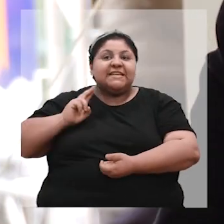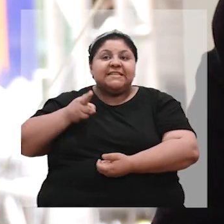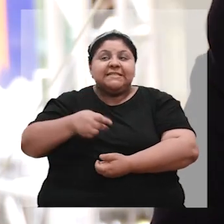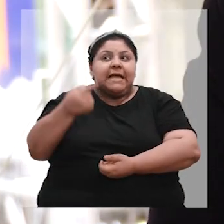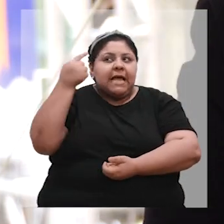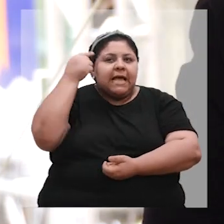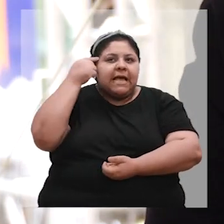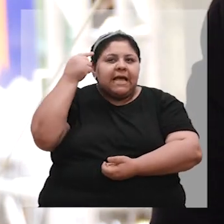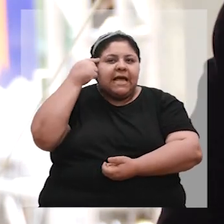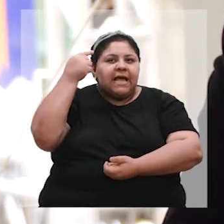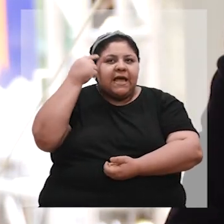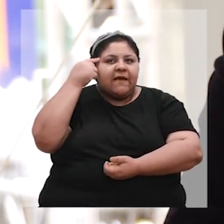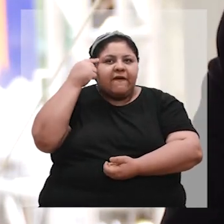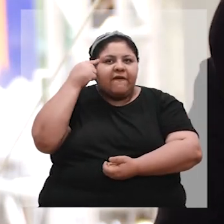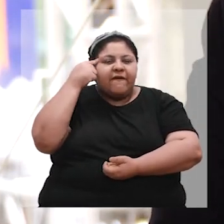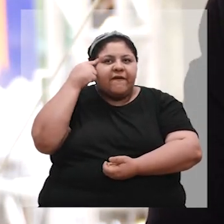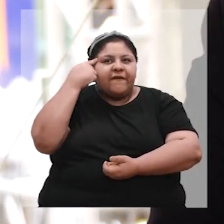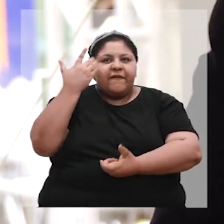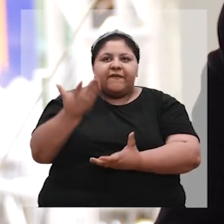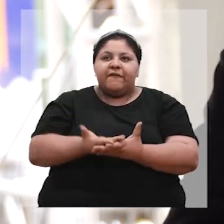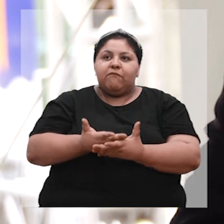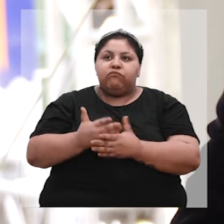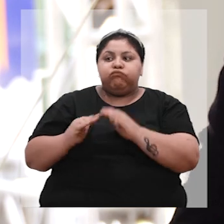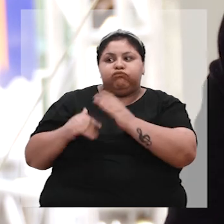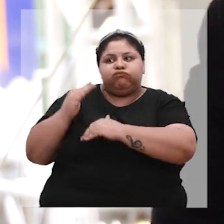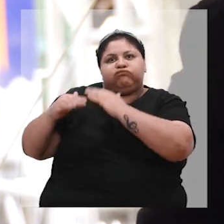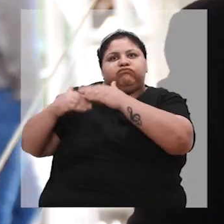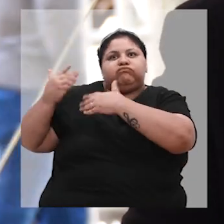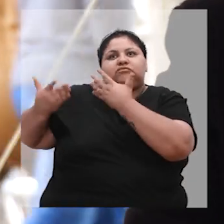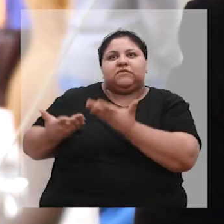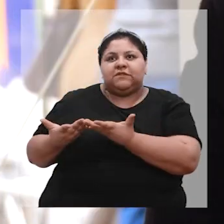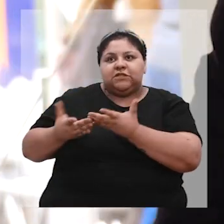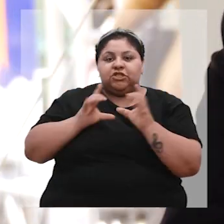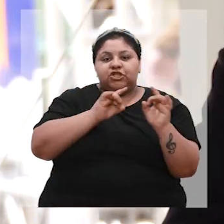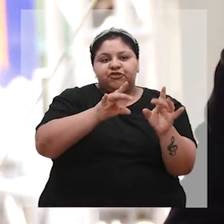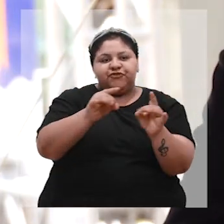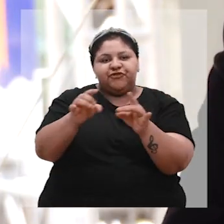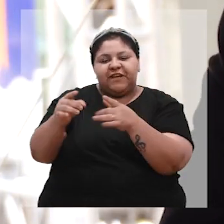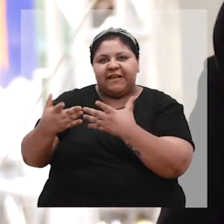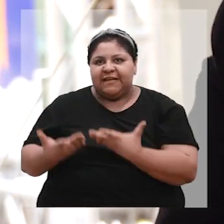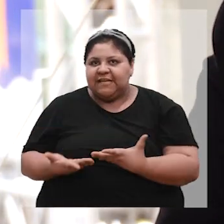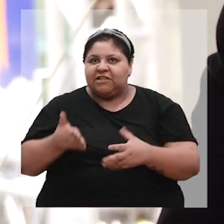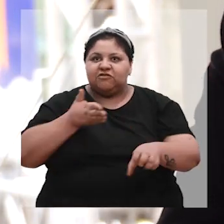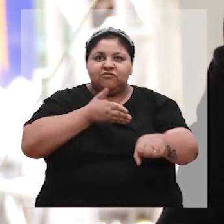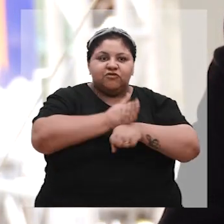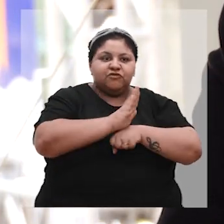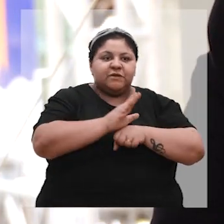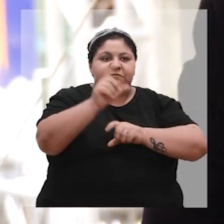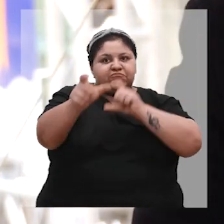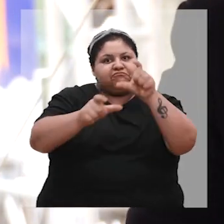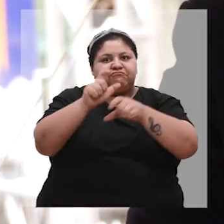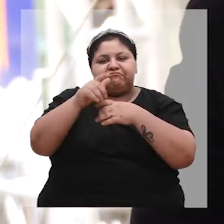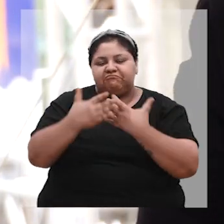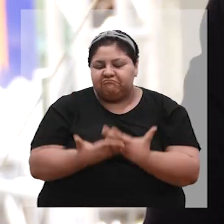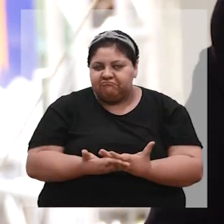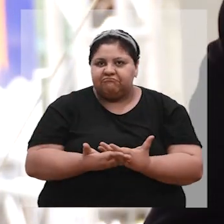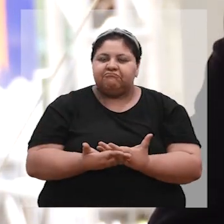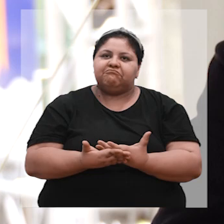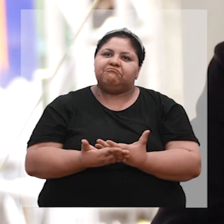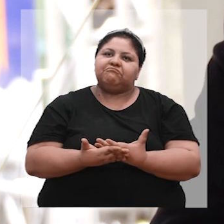gente pensa no aspecto evolutivo, né, em termos de vendas, em termos de participação do público, em termos